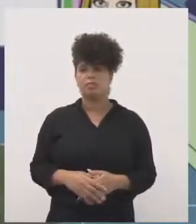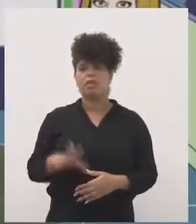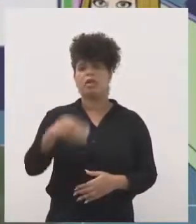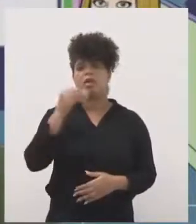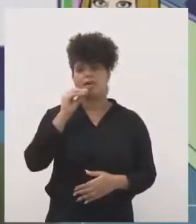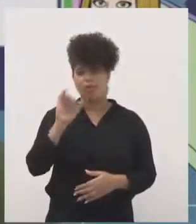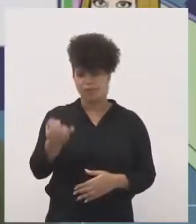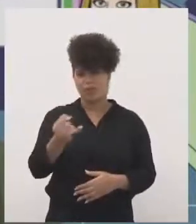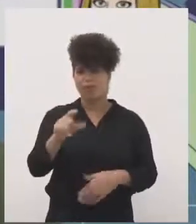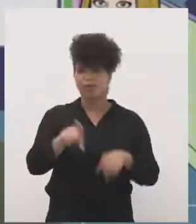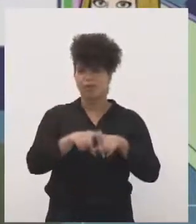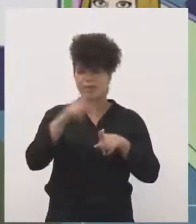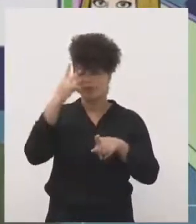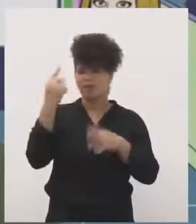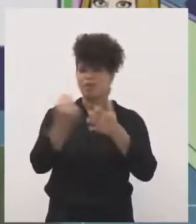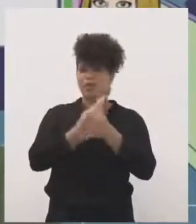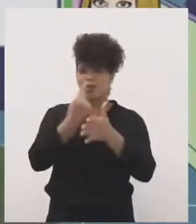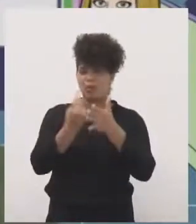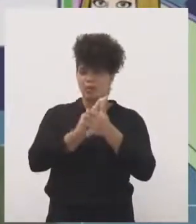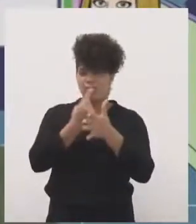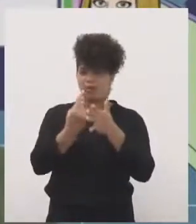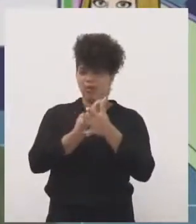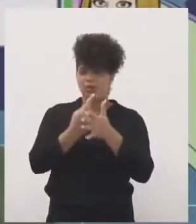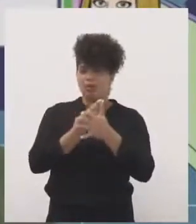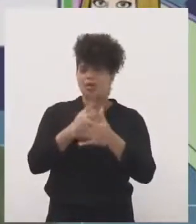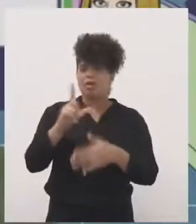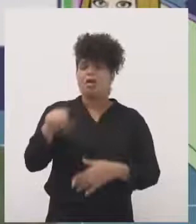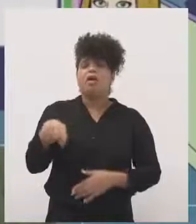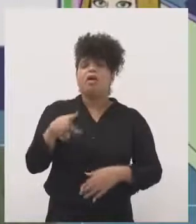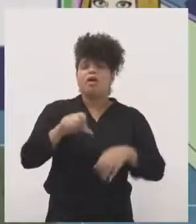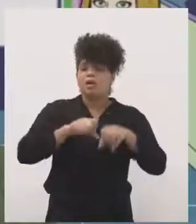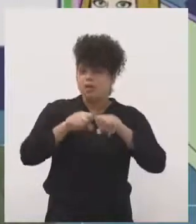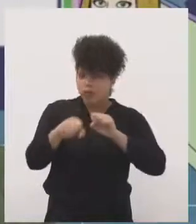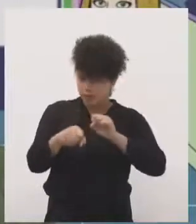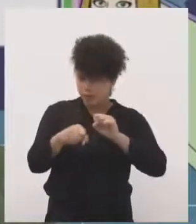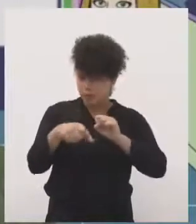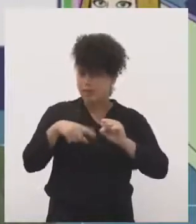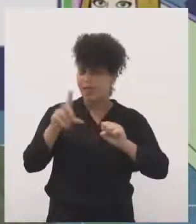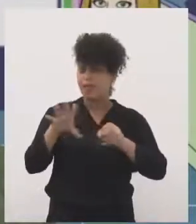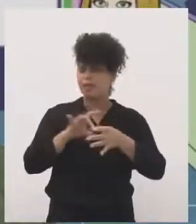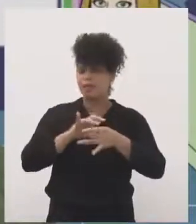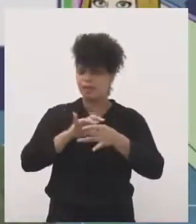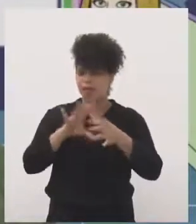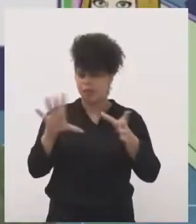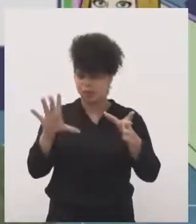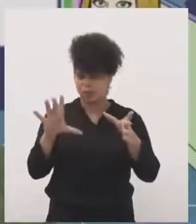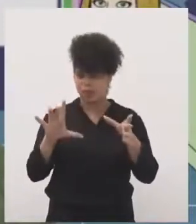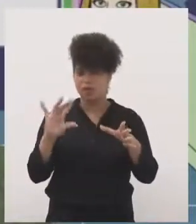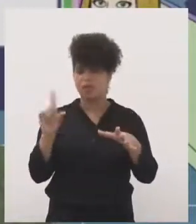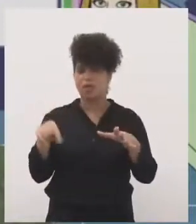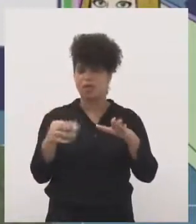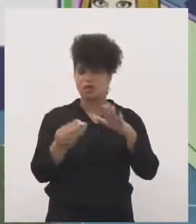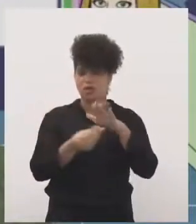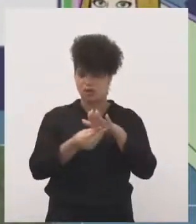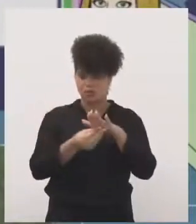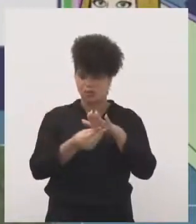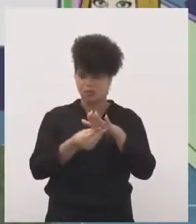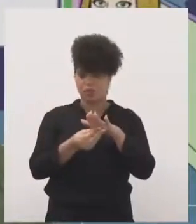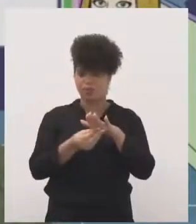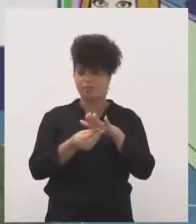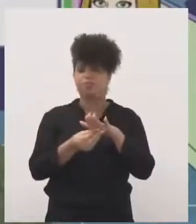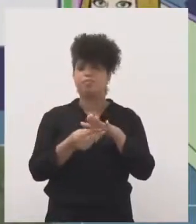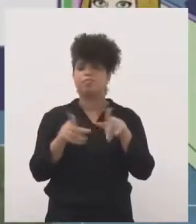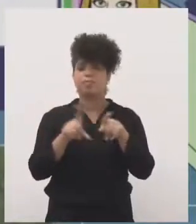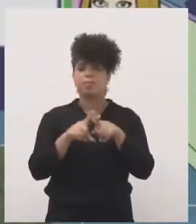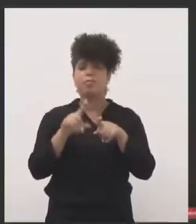Aproveitando também, o pessoal que está perguntando, essa formação vai estar disponível lá no repositório, vai estar disponível